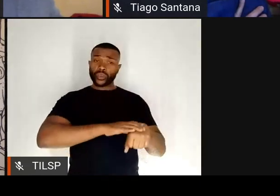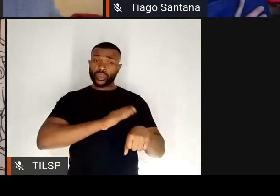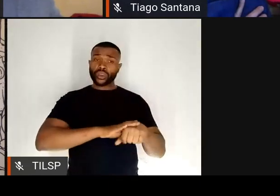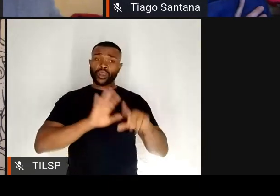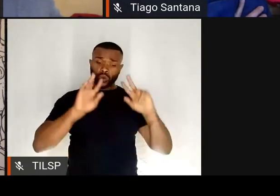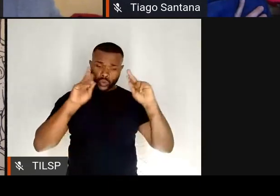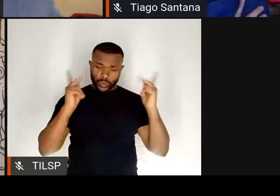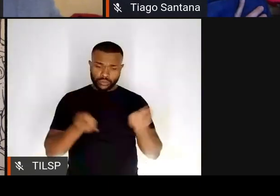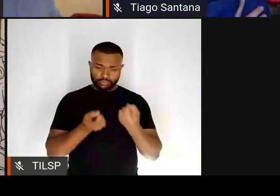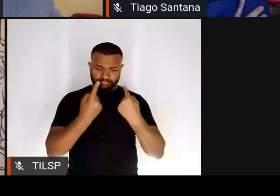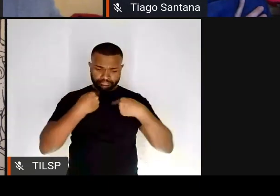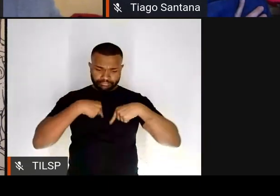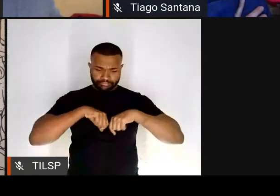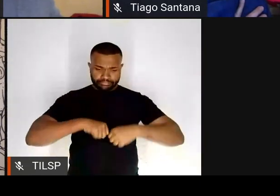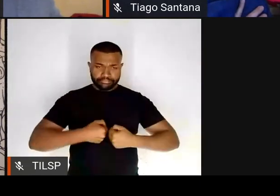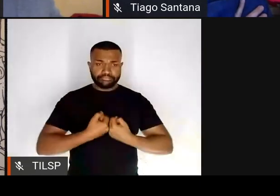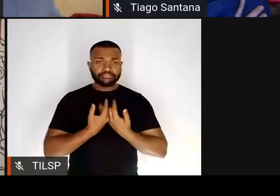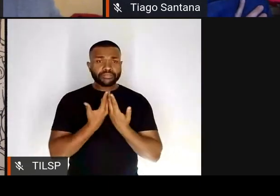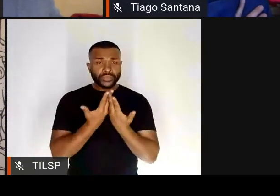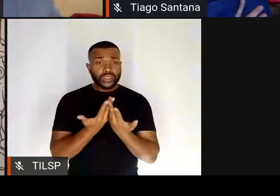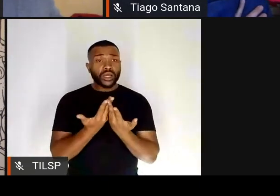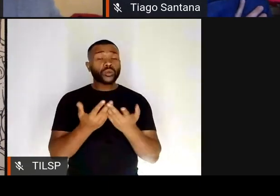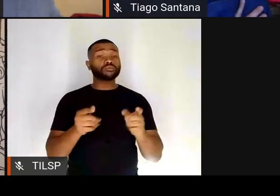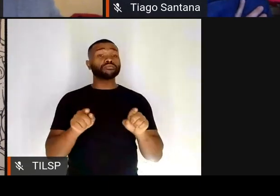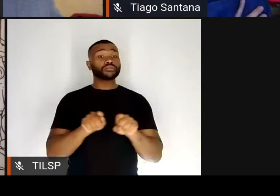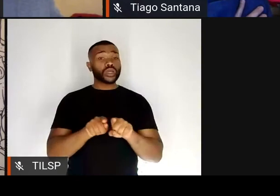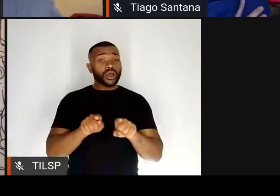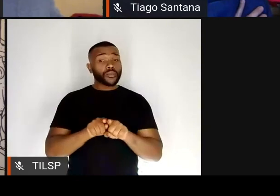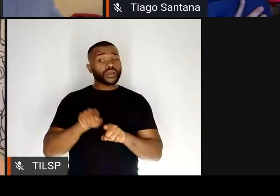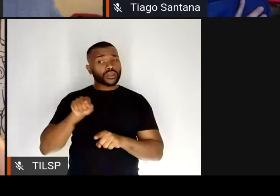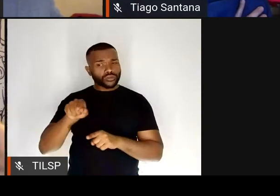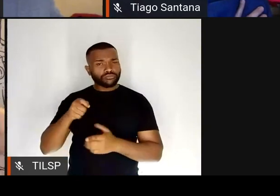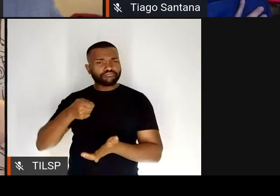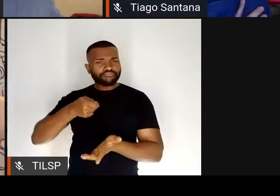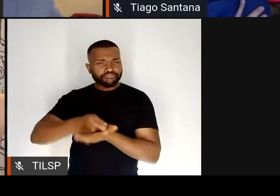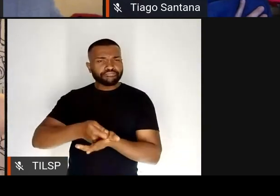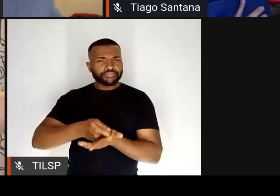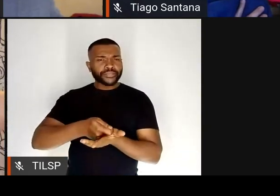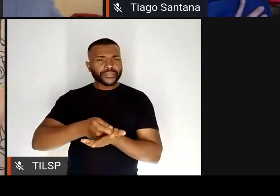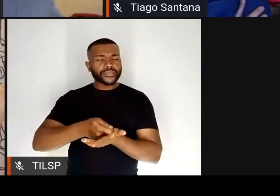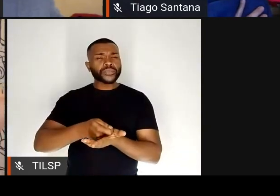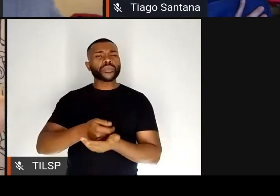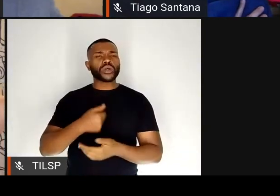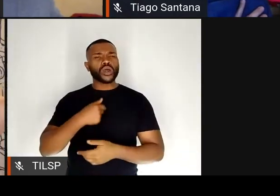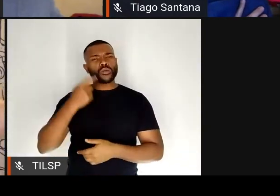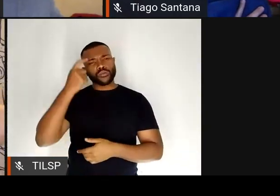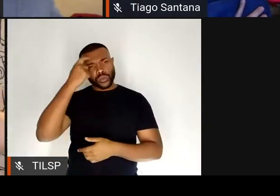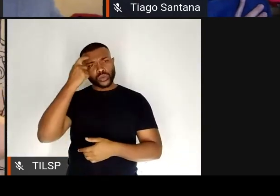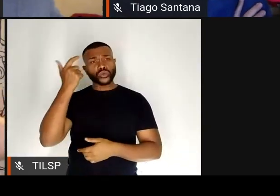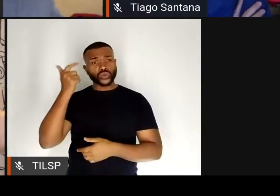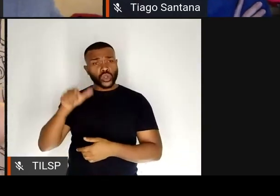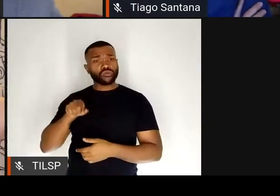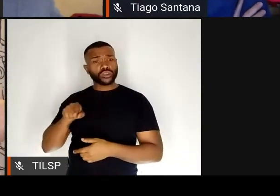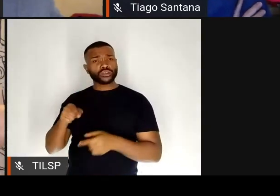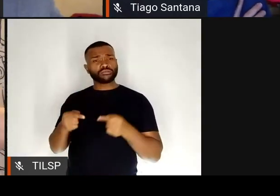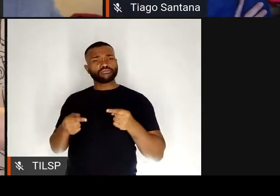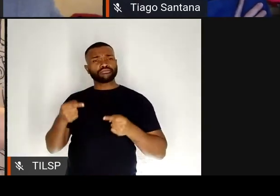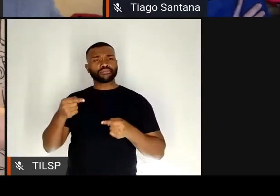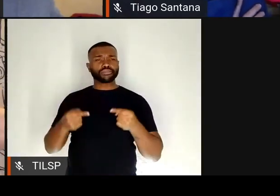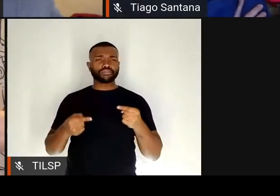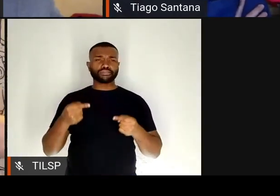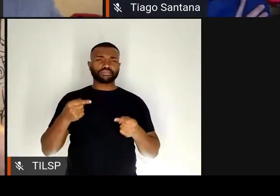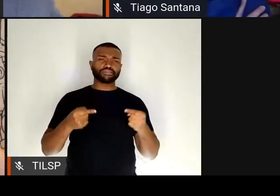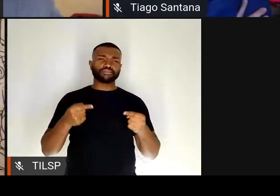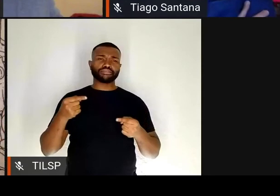visceral, ele é também um fator determinante. Então, eu acho que, de novo, para mim, é esse embate entre,